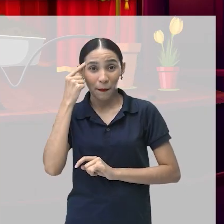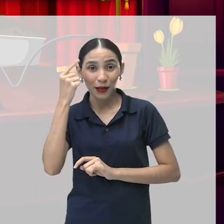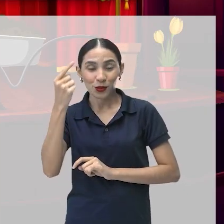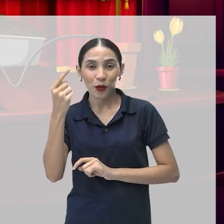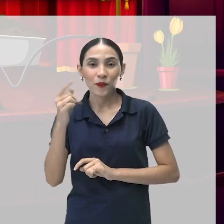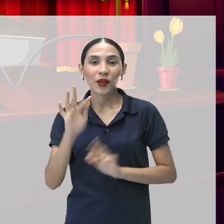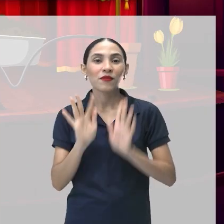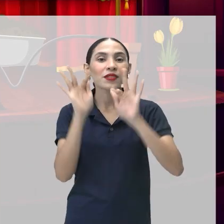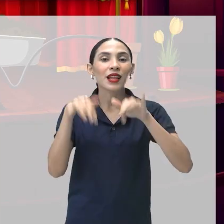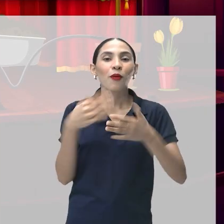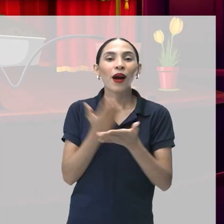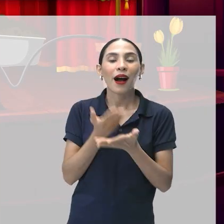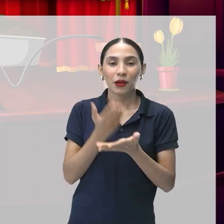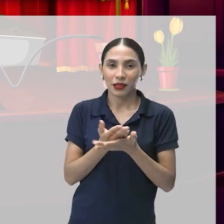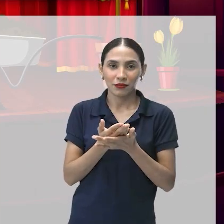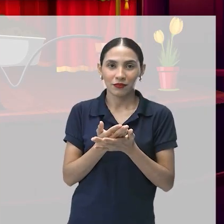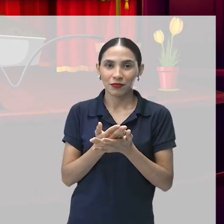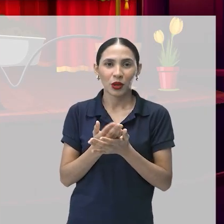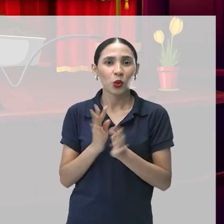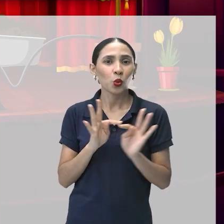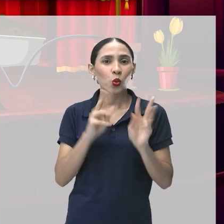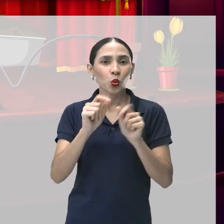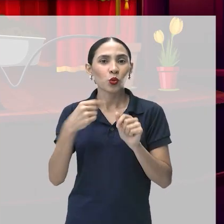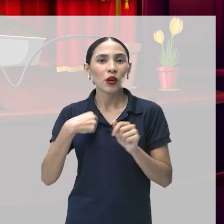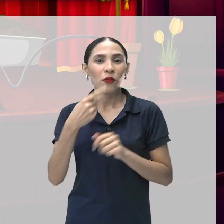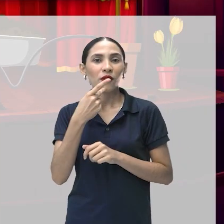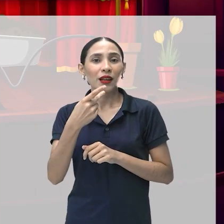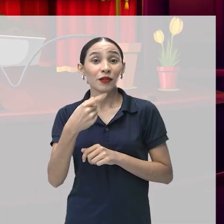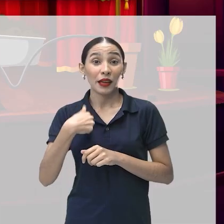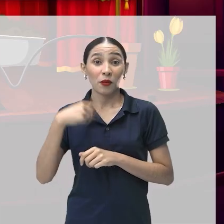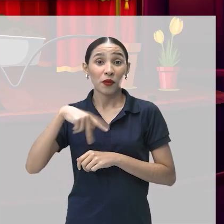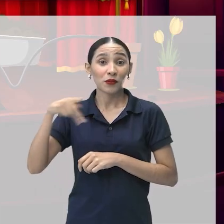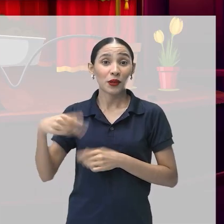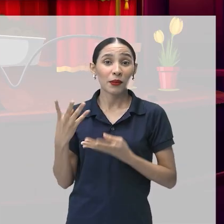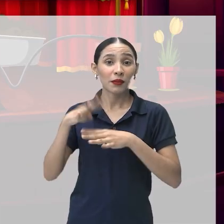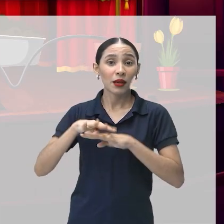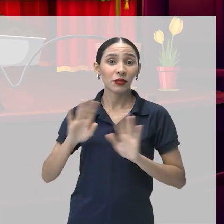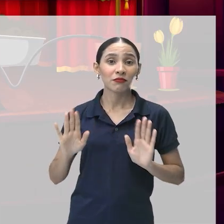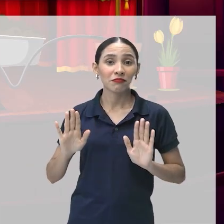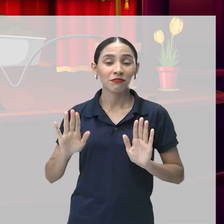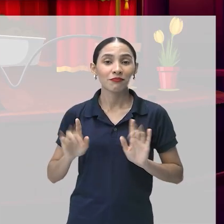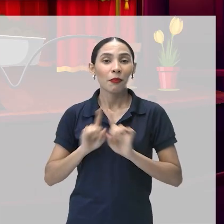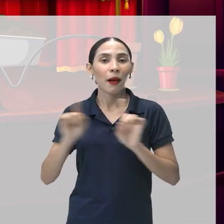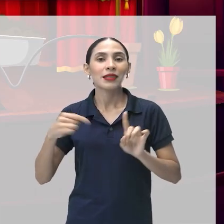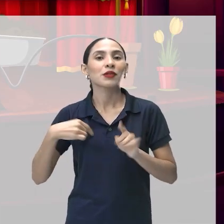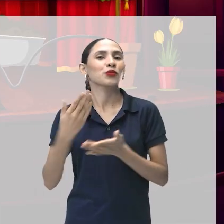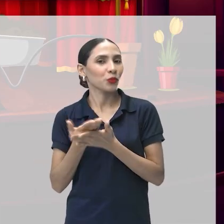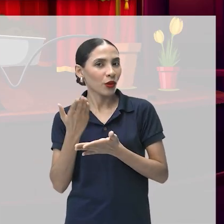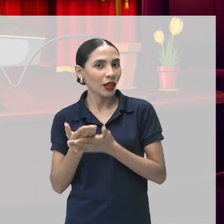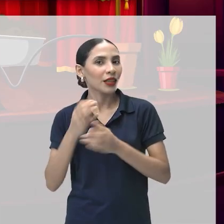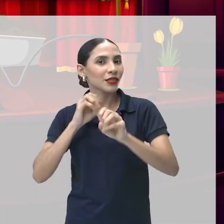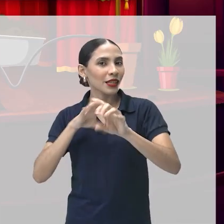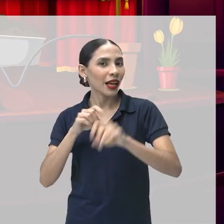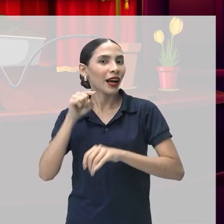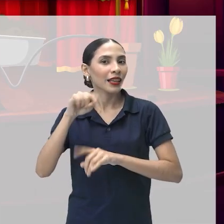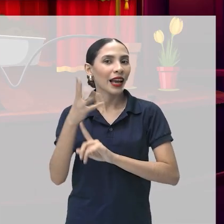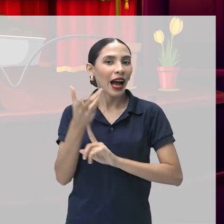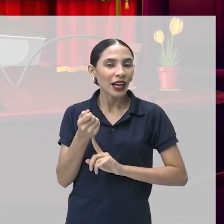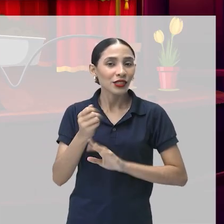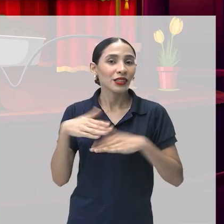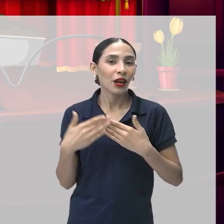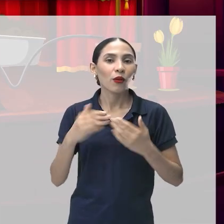final da aula, no final de tudo, eu digo para vocês, gente, eu sou professora de matemática, mas eu estudei para dar essa aula, então